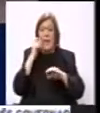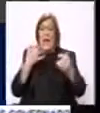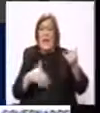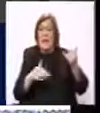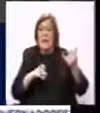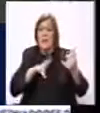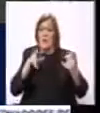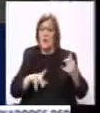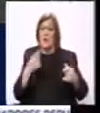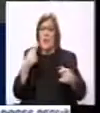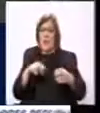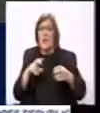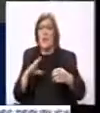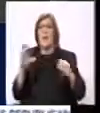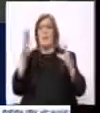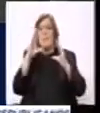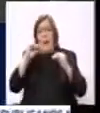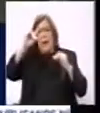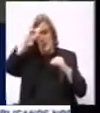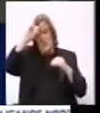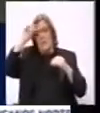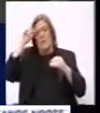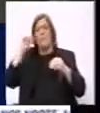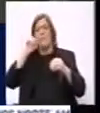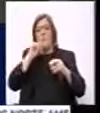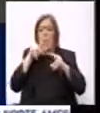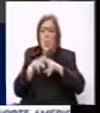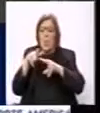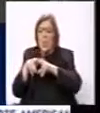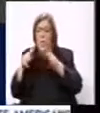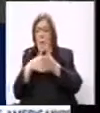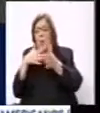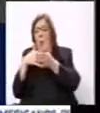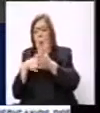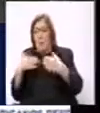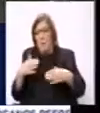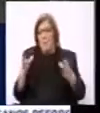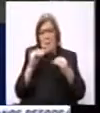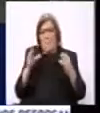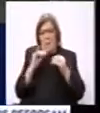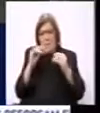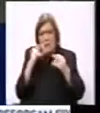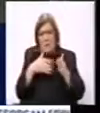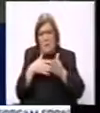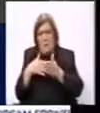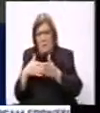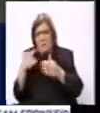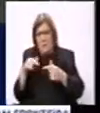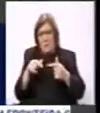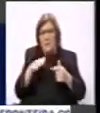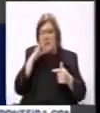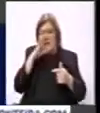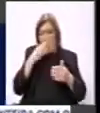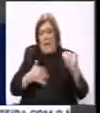tem de facto mas alguma dificuldade em cobrar uma série de vanguardas extra também falando dos temas em análise